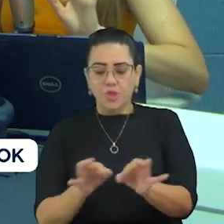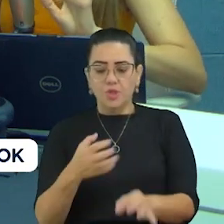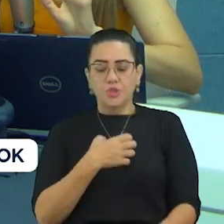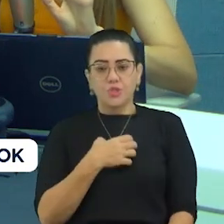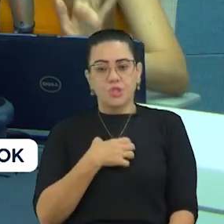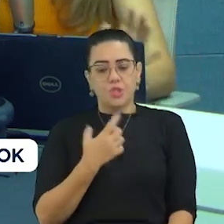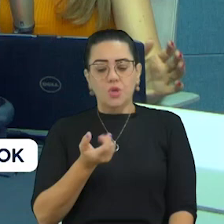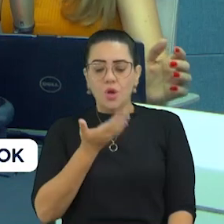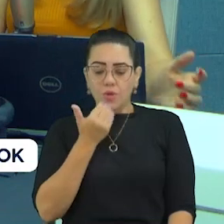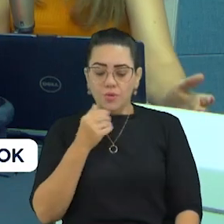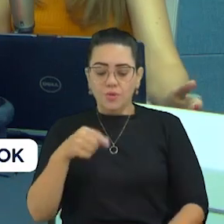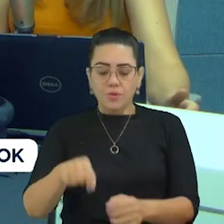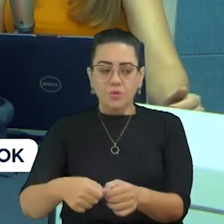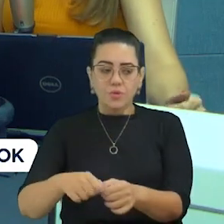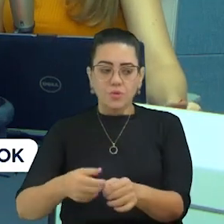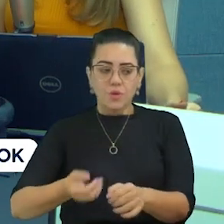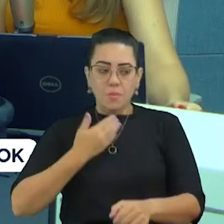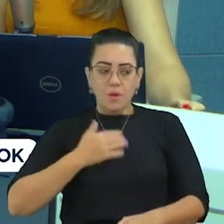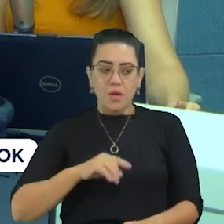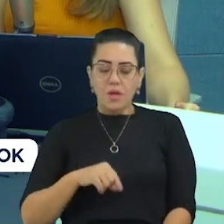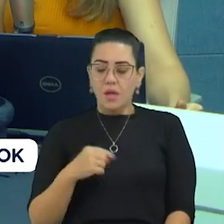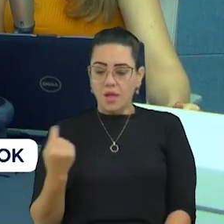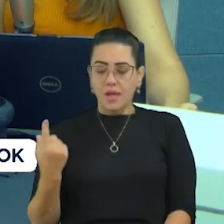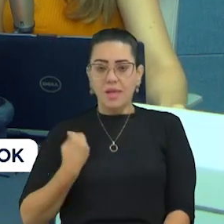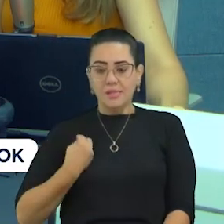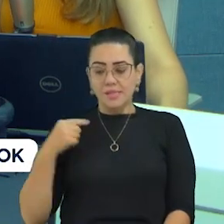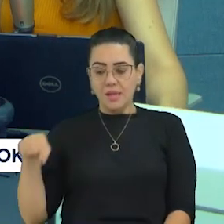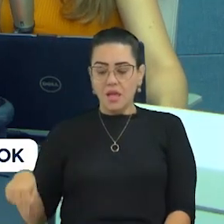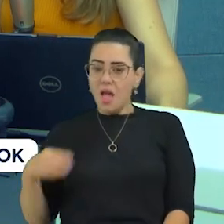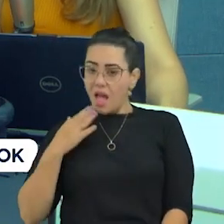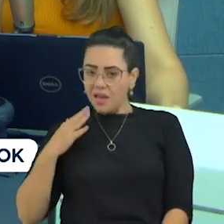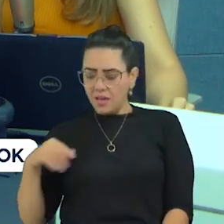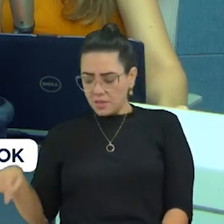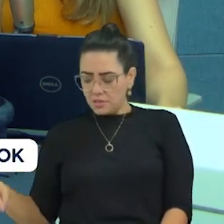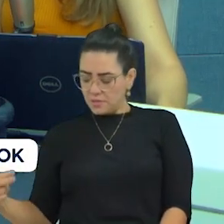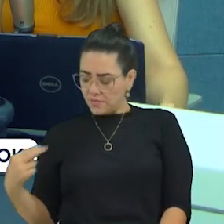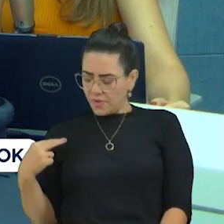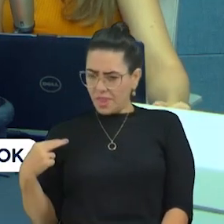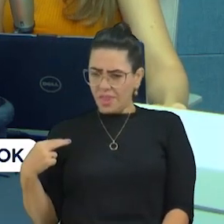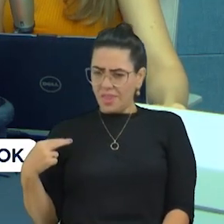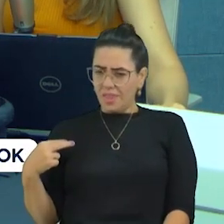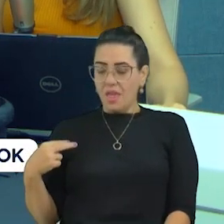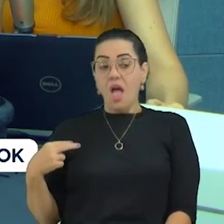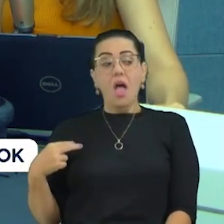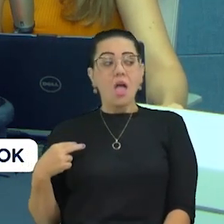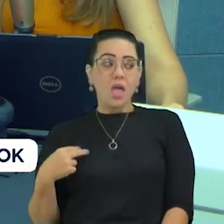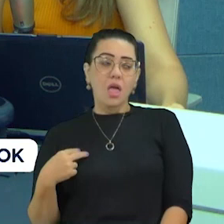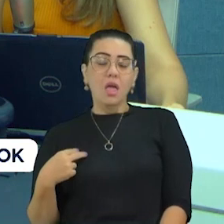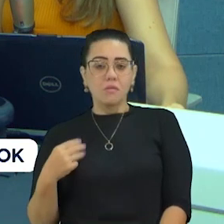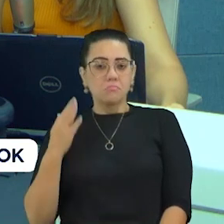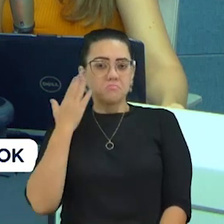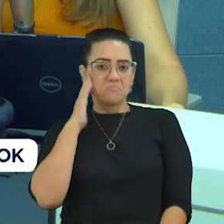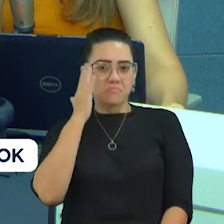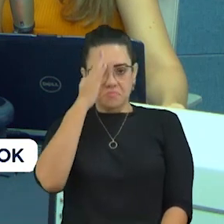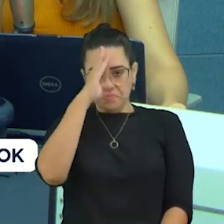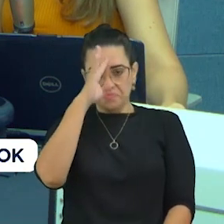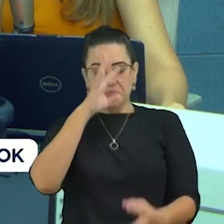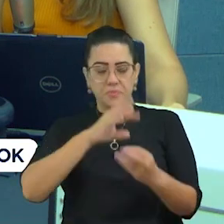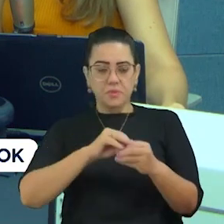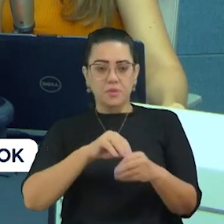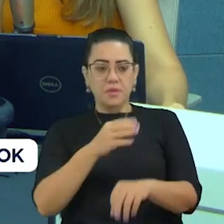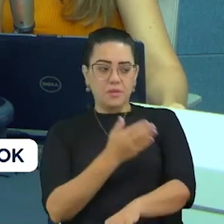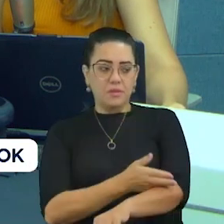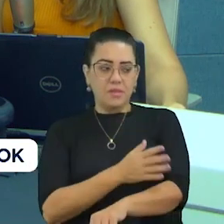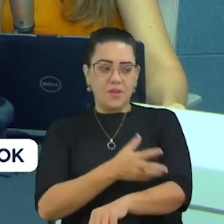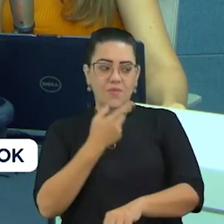vou tomar algum aqui. Incentiva essa automedicação. E aí a criança, ela vê essa cultura e pronto. Aí ela fala, mamãe, eu tô